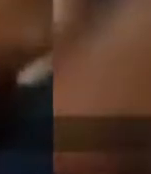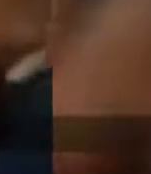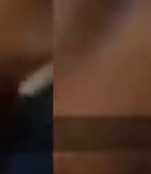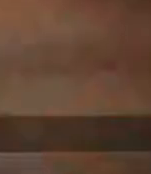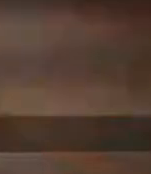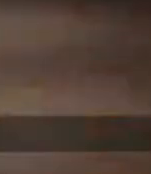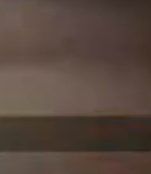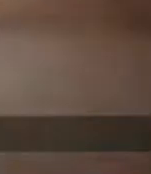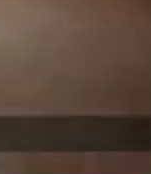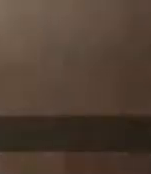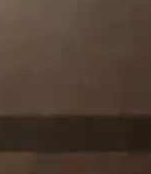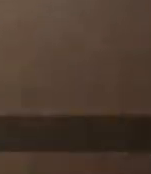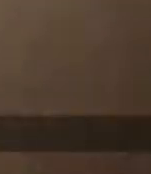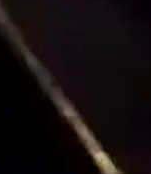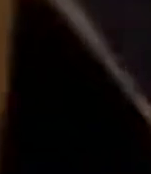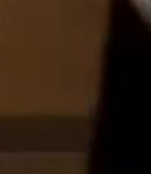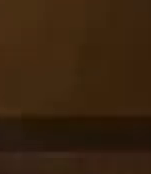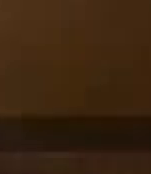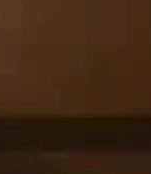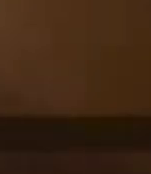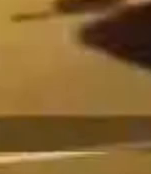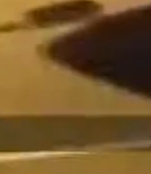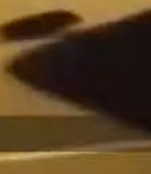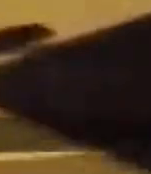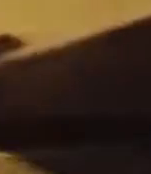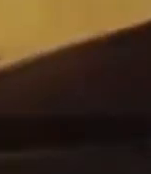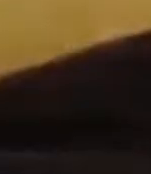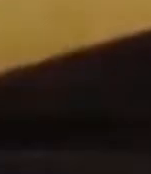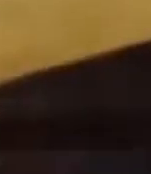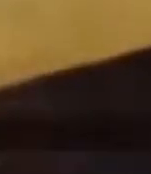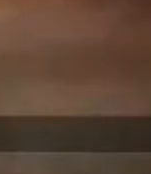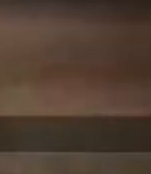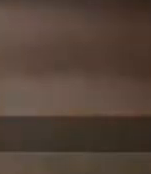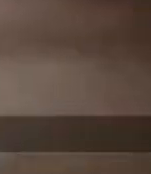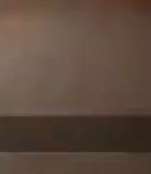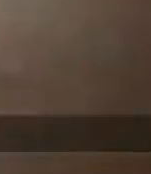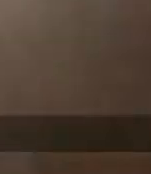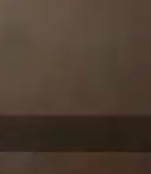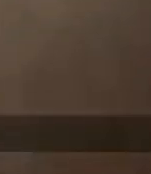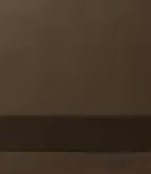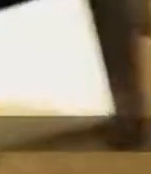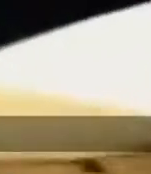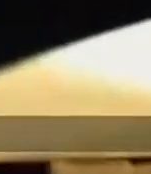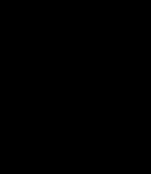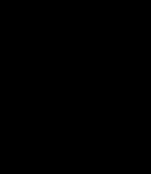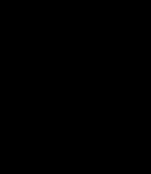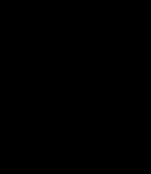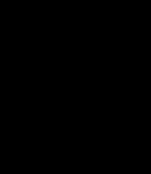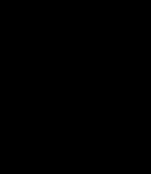ter que descer, não vai receber o dinheiro de volta. Isso aqui é uma vergonha, viu? Ônibus de conquista, tá mudando, tá